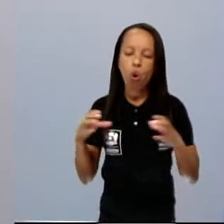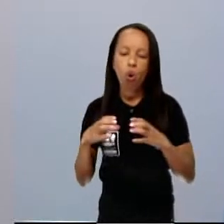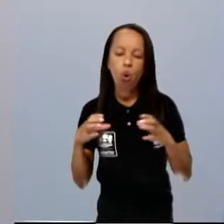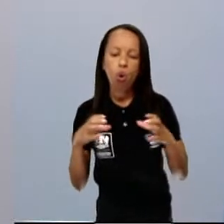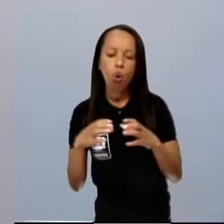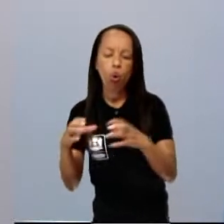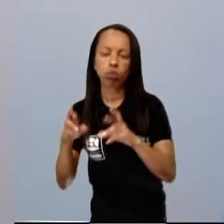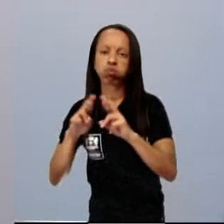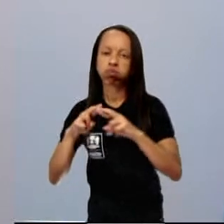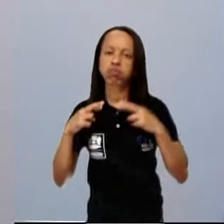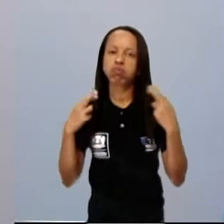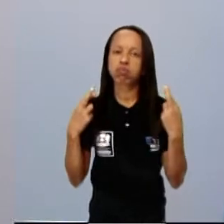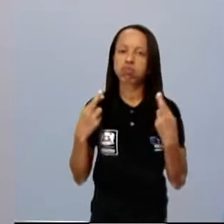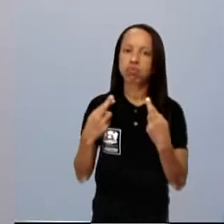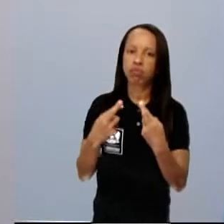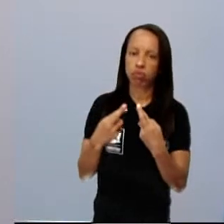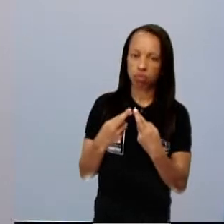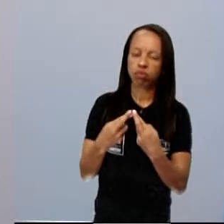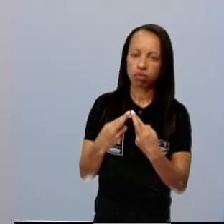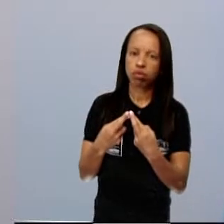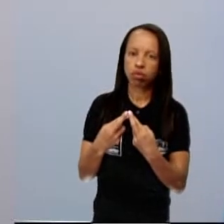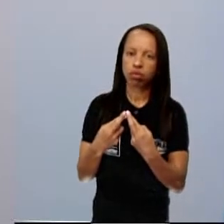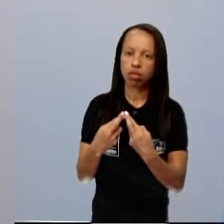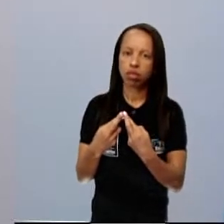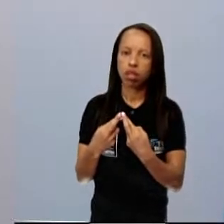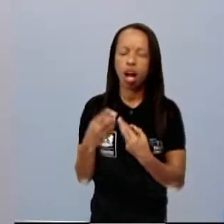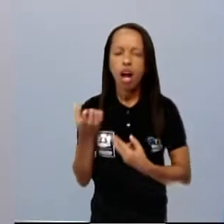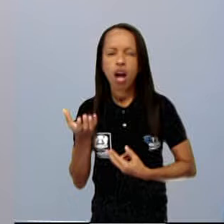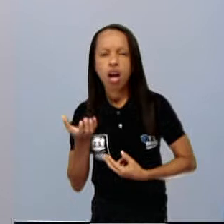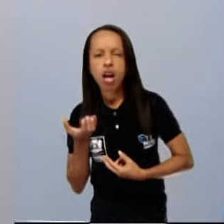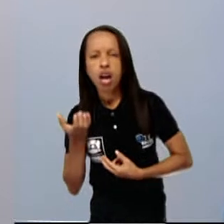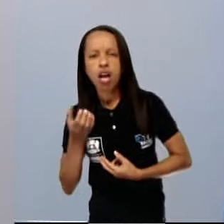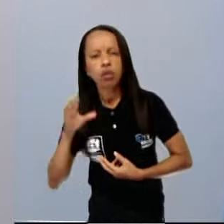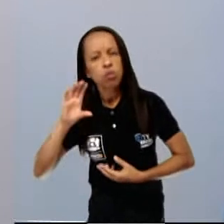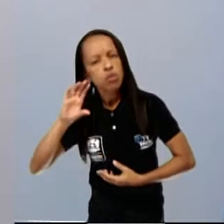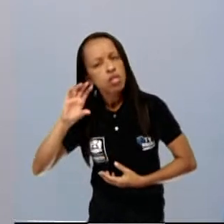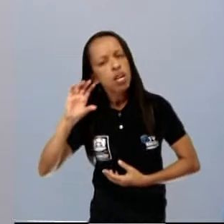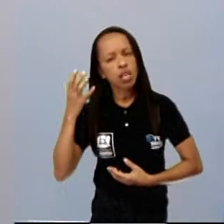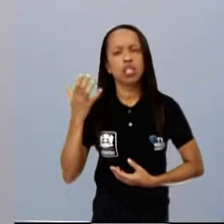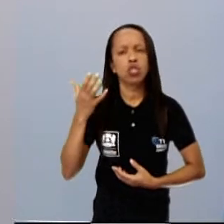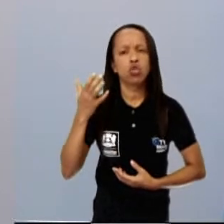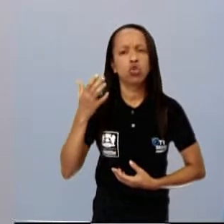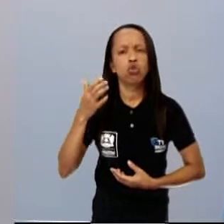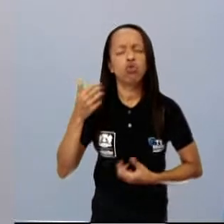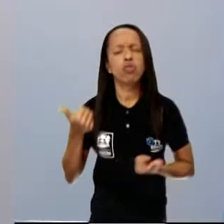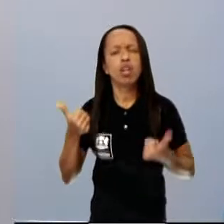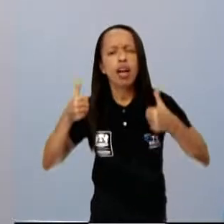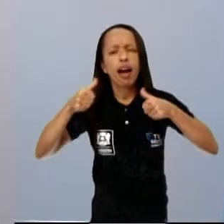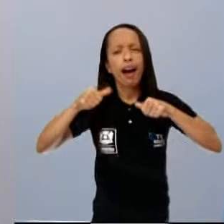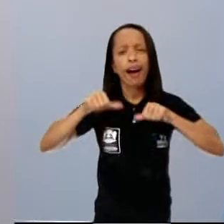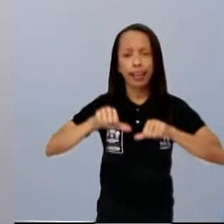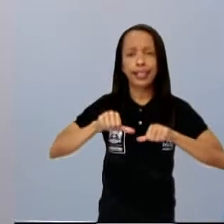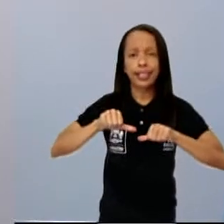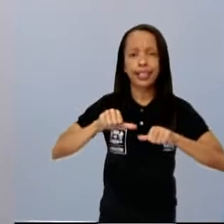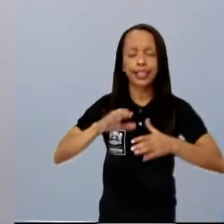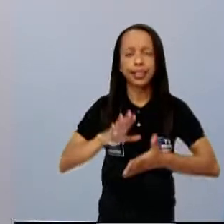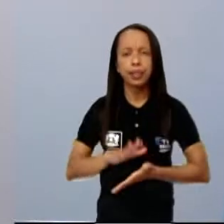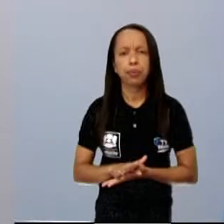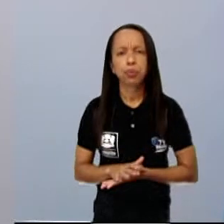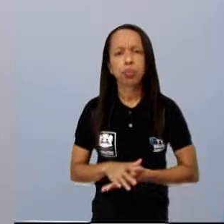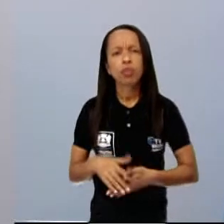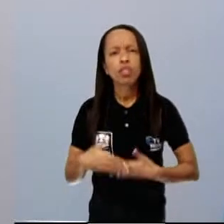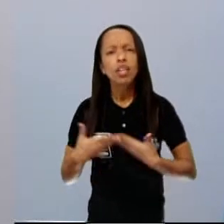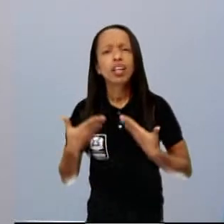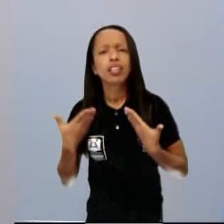resolver o problema da crise. A gente vai aumentar os impostos. Aí o pessoal, vocês estão doidos, é? A gente vai